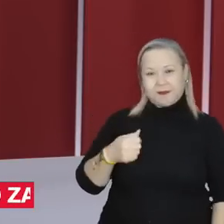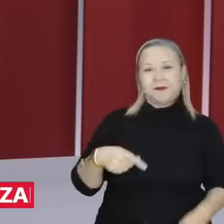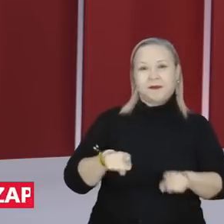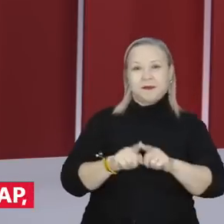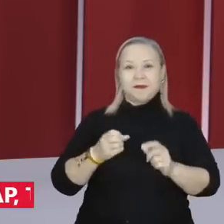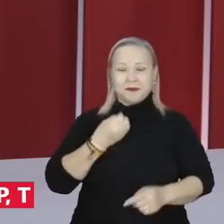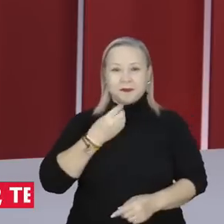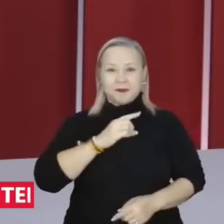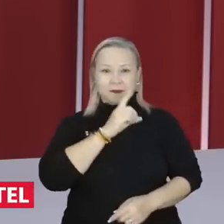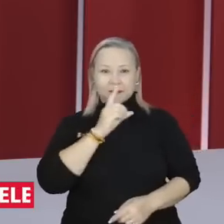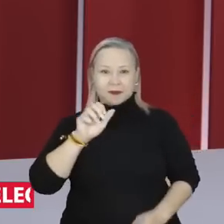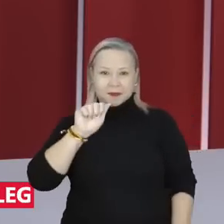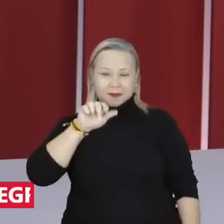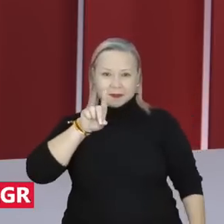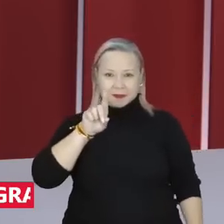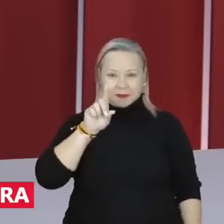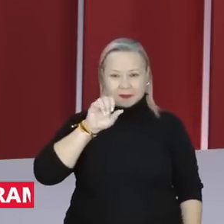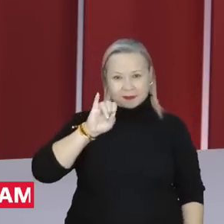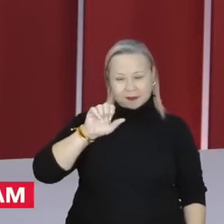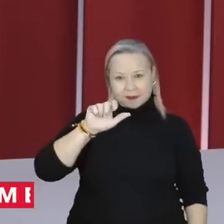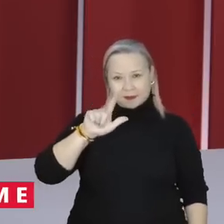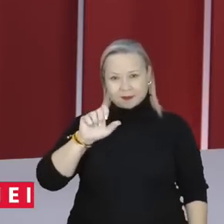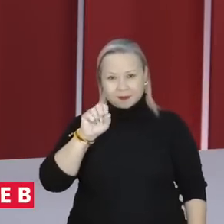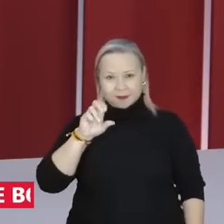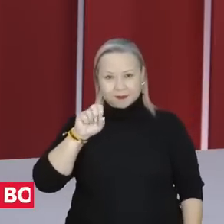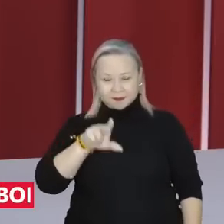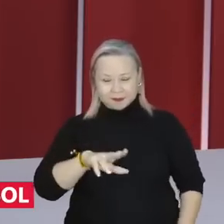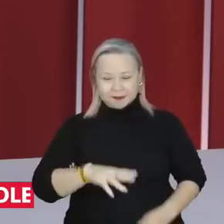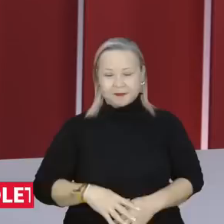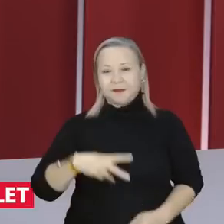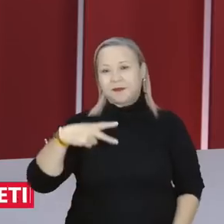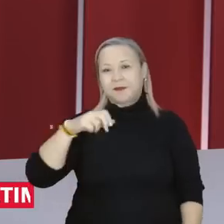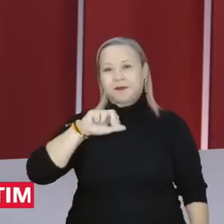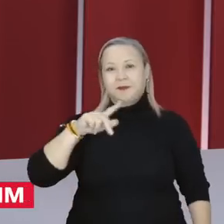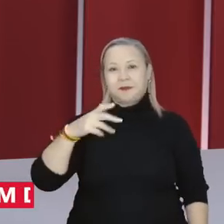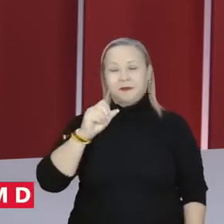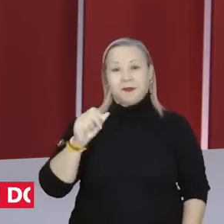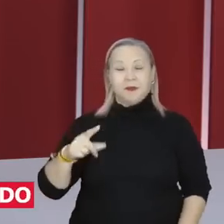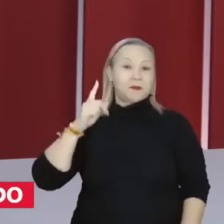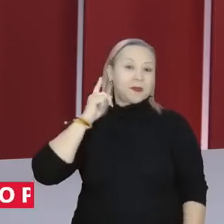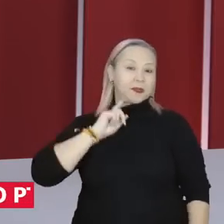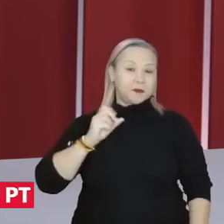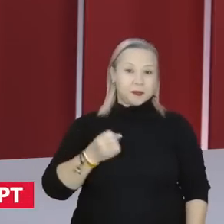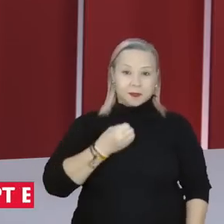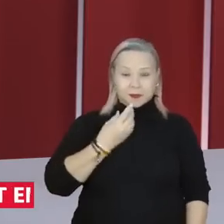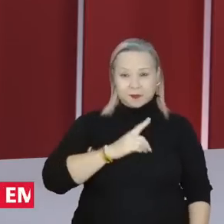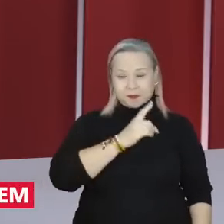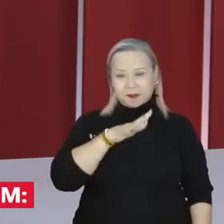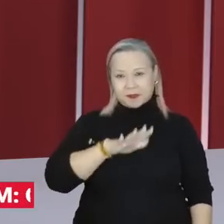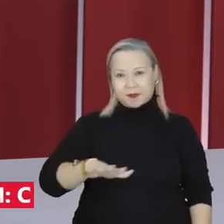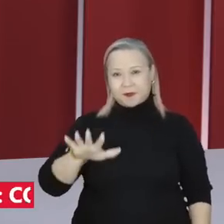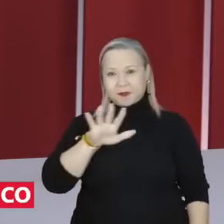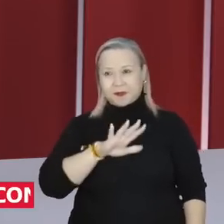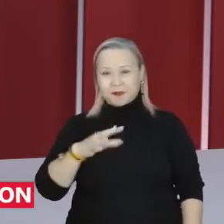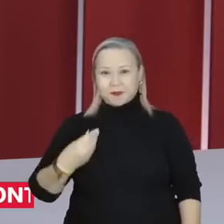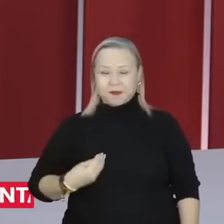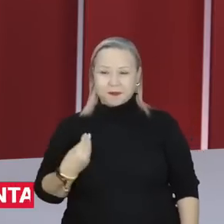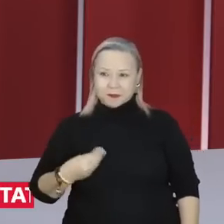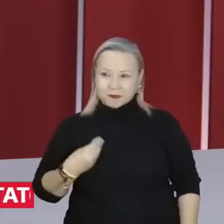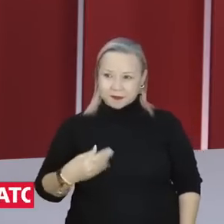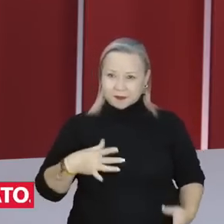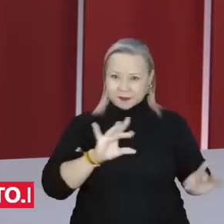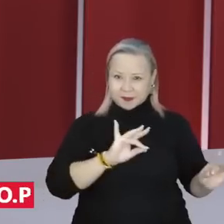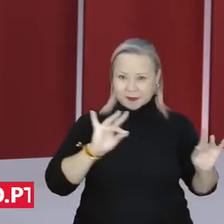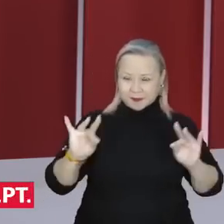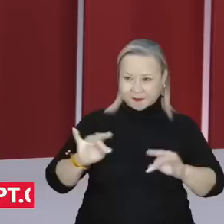Adilson Mota, Paulo Roberto Carneiro lá de Contagem, Minas Gerais, dando bom dia para todo mundo aqui que está com a gente.